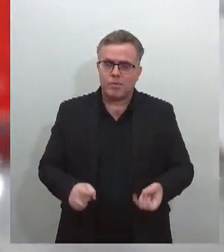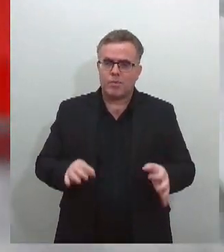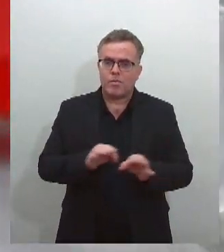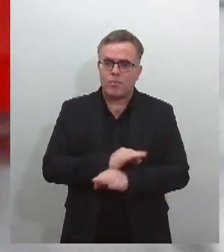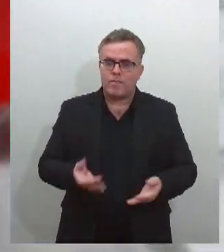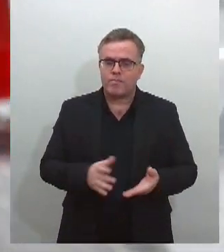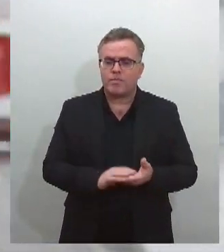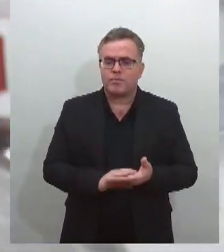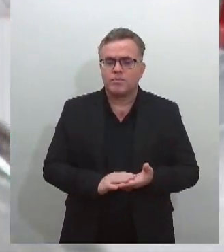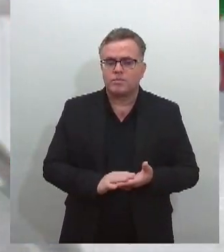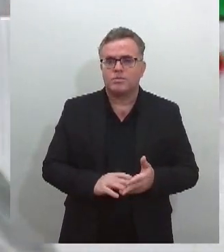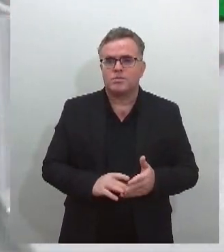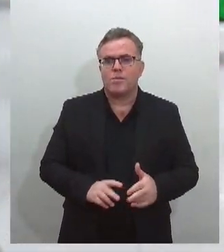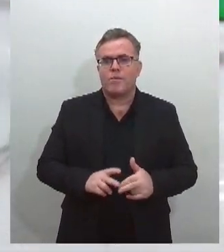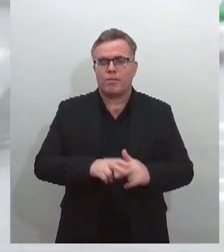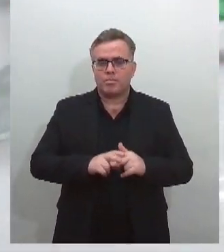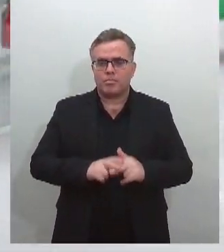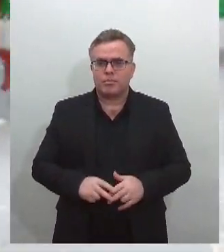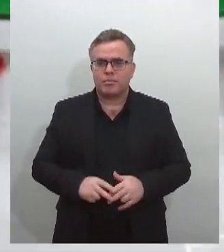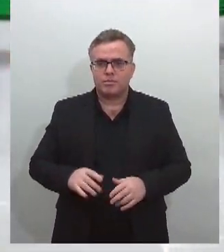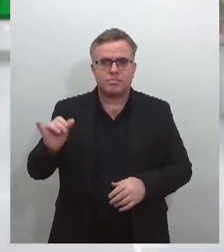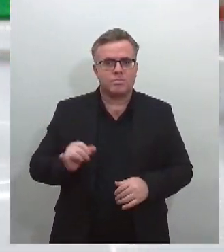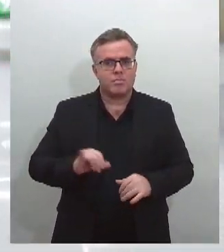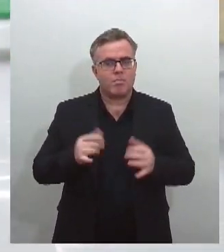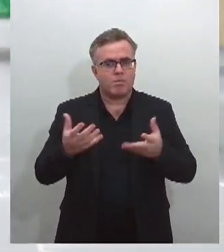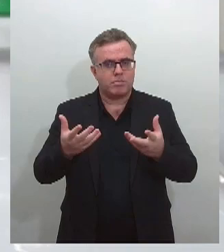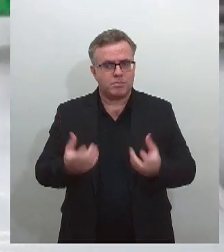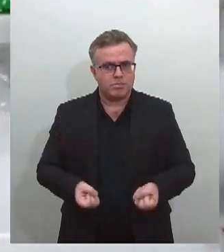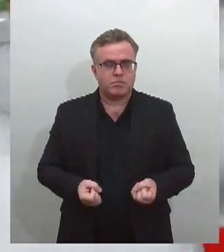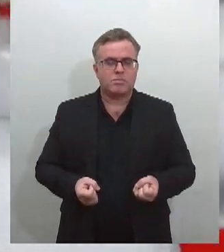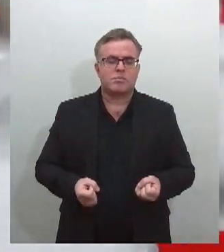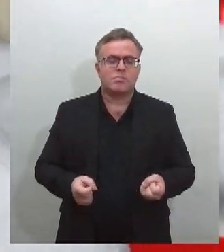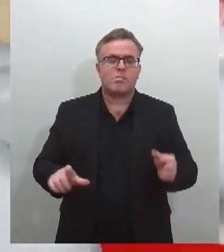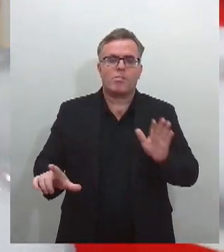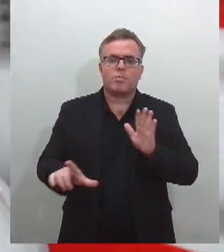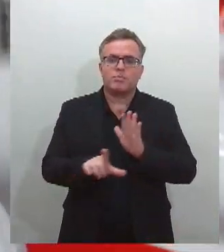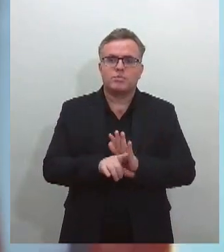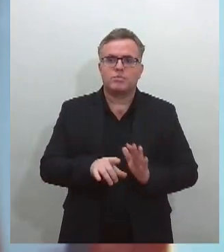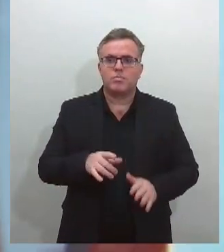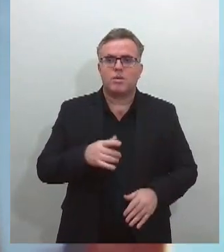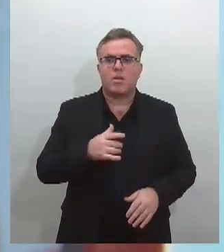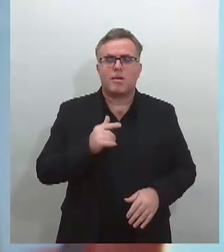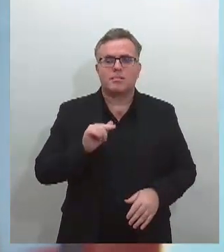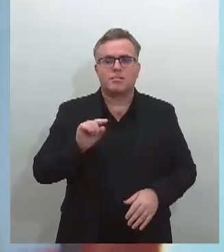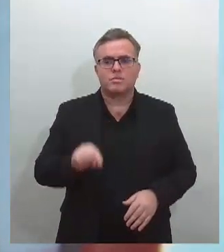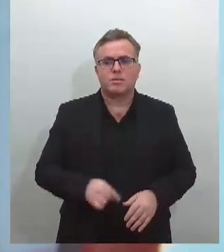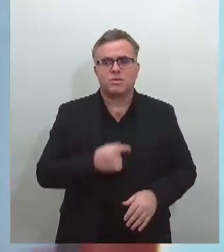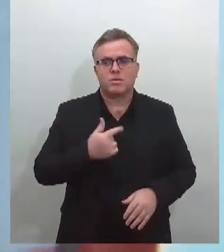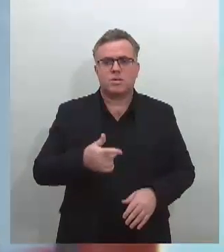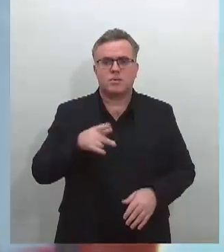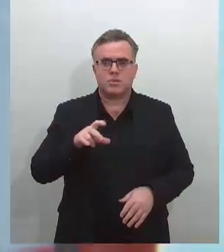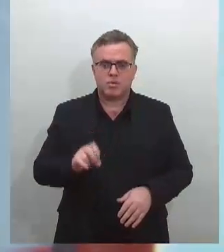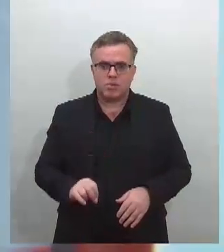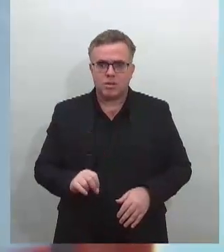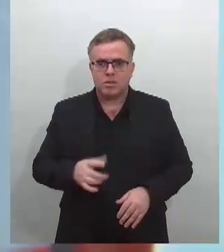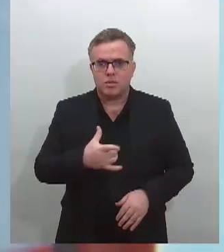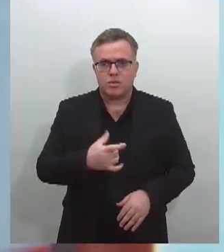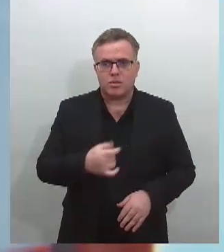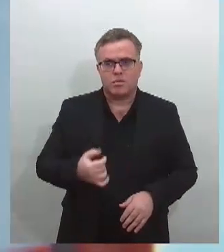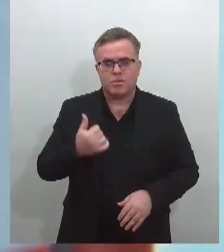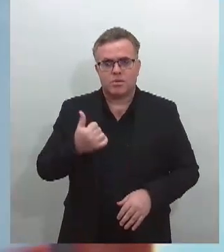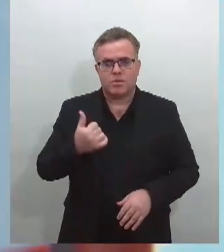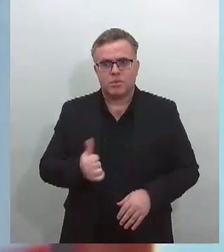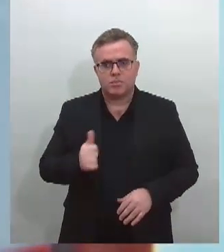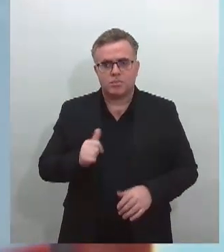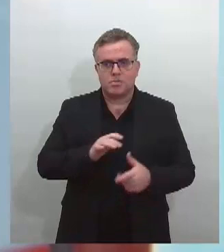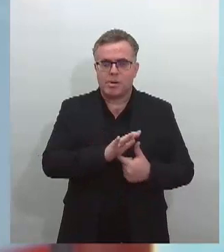entanto, é importante considerar que a Lei Estadual 7.250 de 2011 dispõe sobre a Política